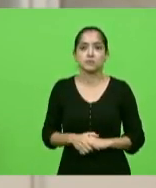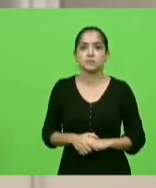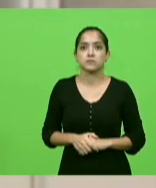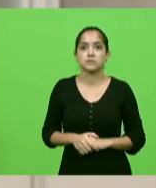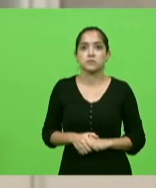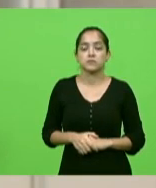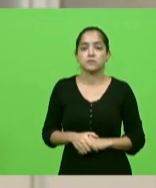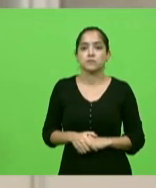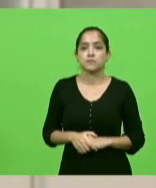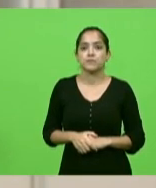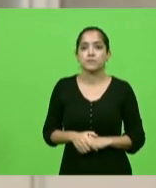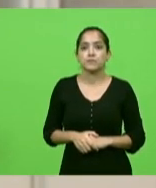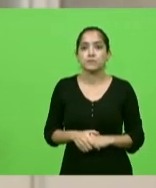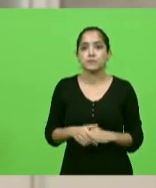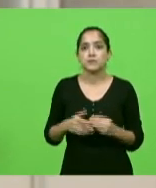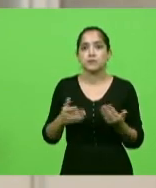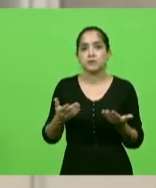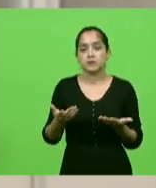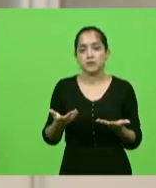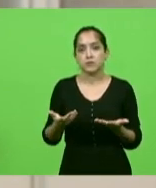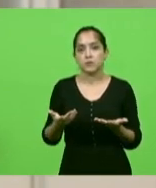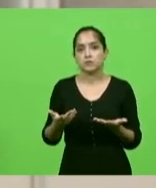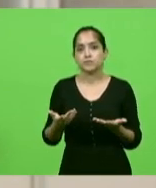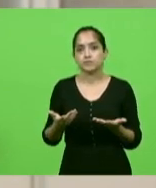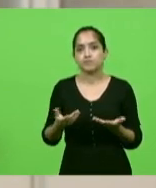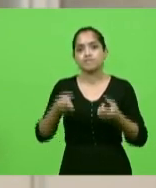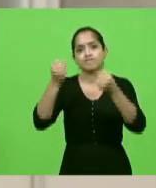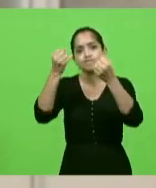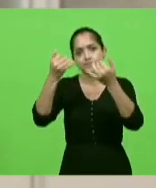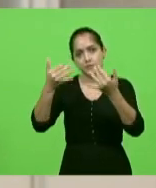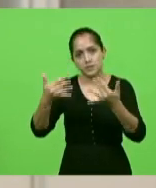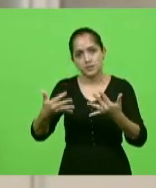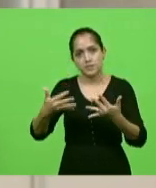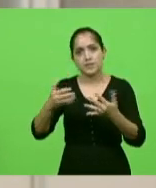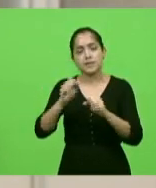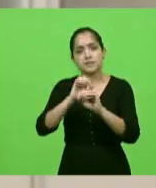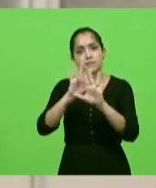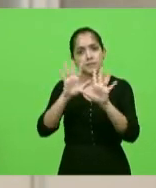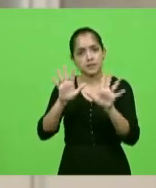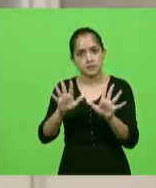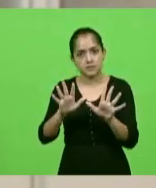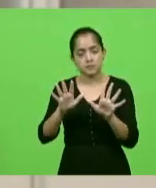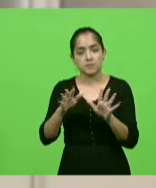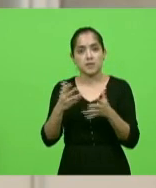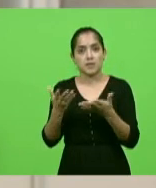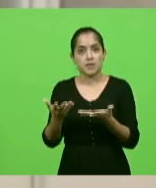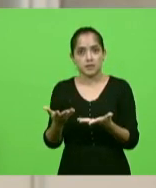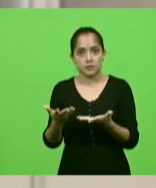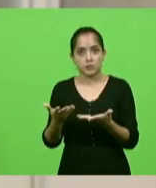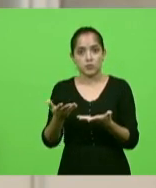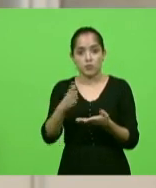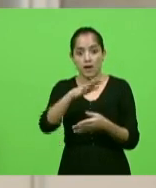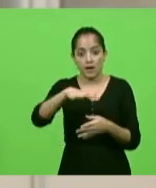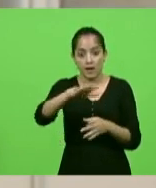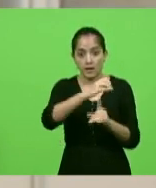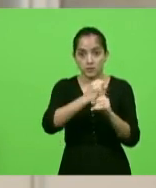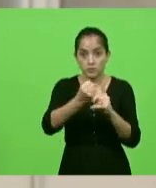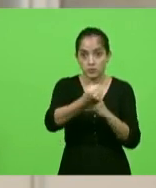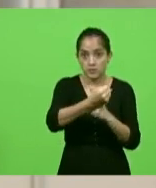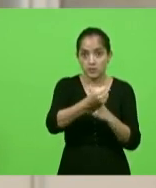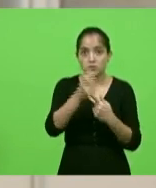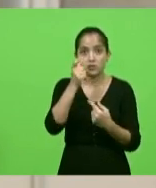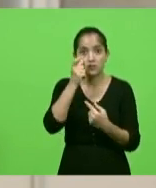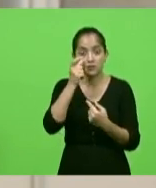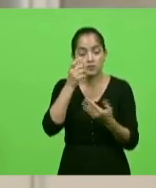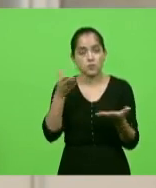eu penso mistério fazer este esclarecimento notadamente a sociedade